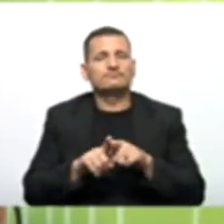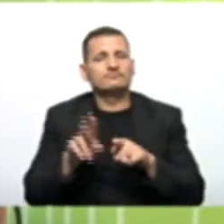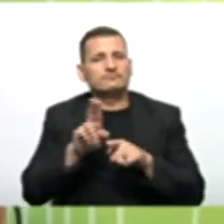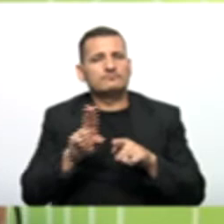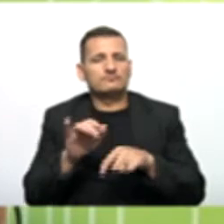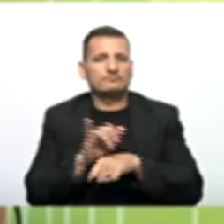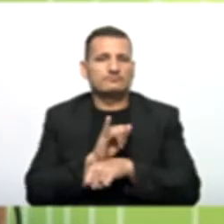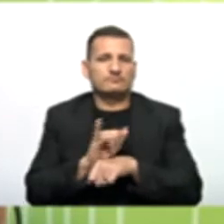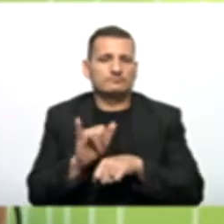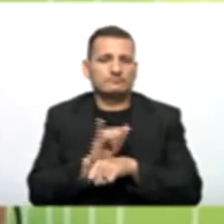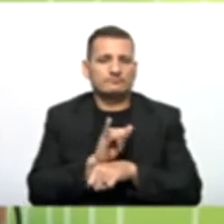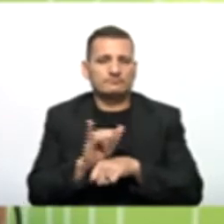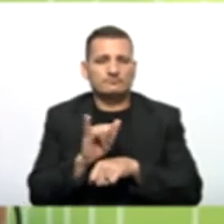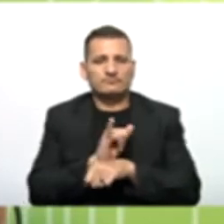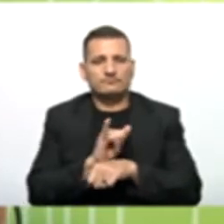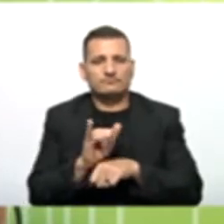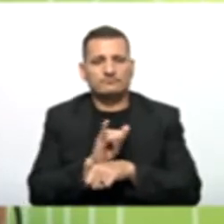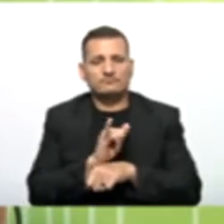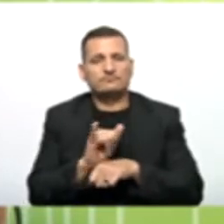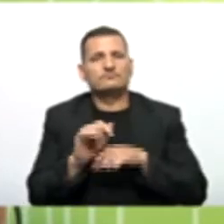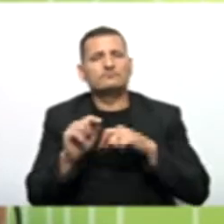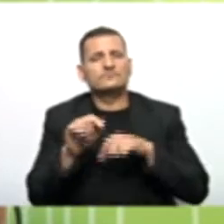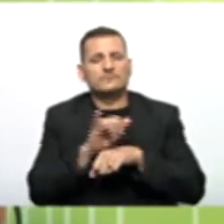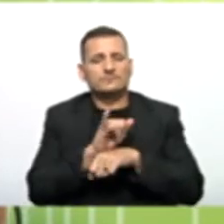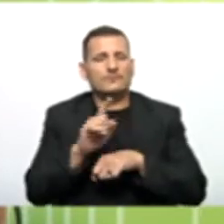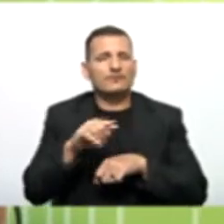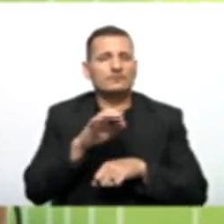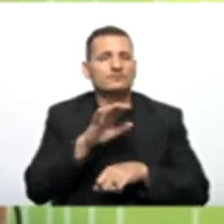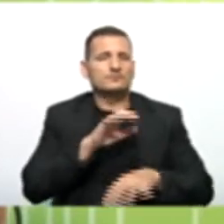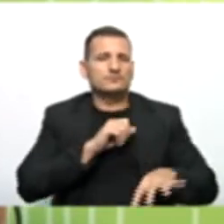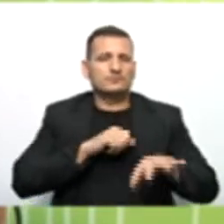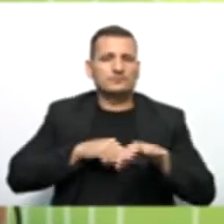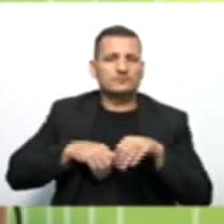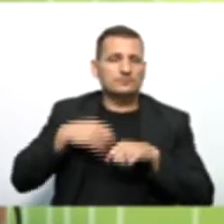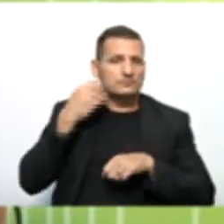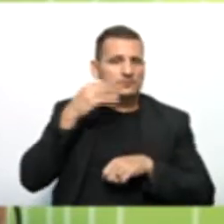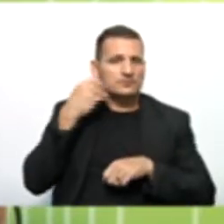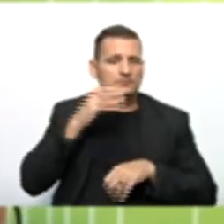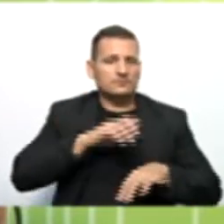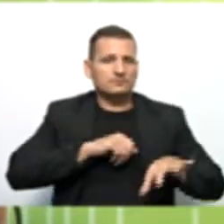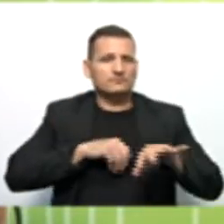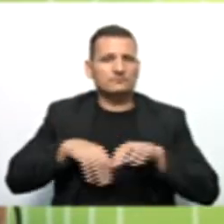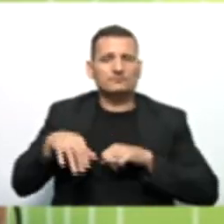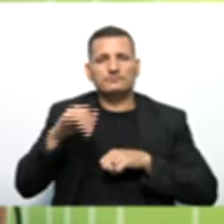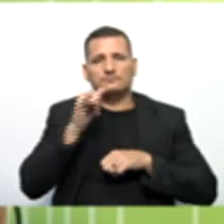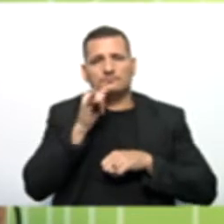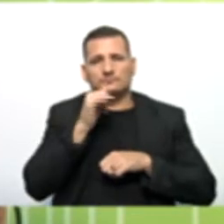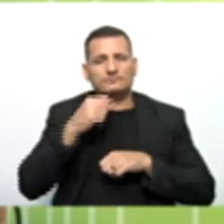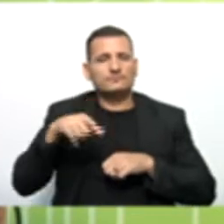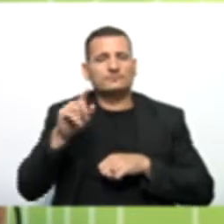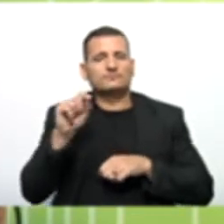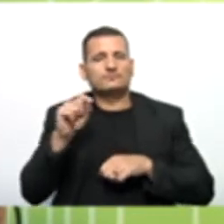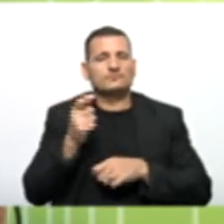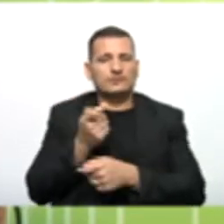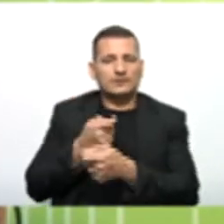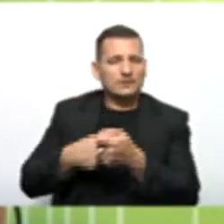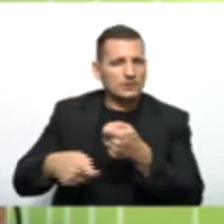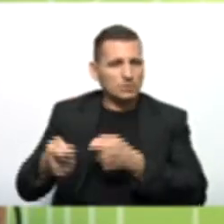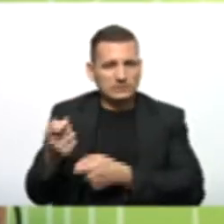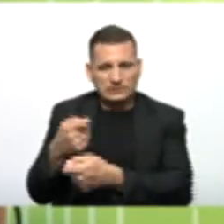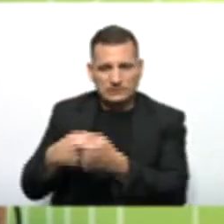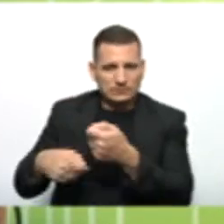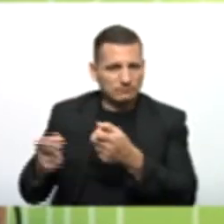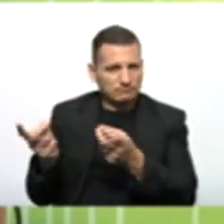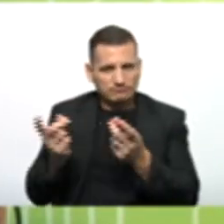As técnicas é aquilo que a gente vai ganhando com as nossas experiências. A gente vai sabendo, a gente participa de atos de negociação, então a gente